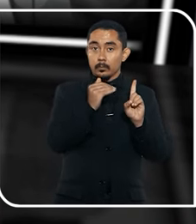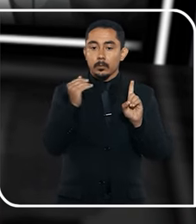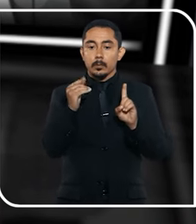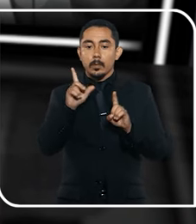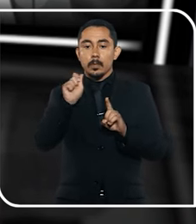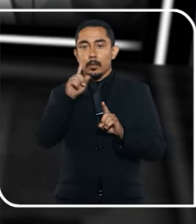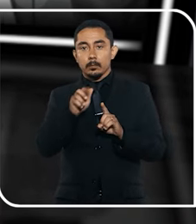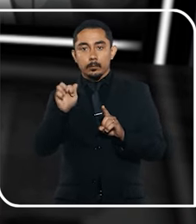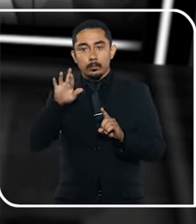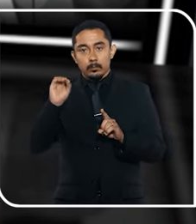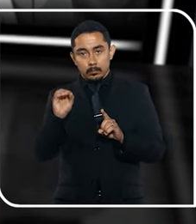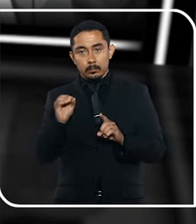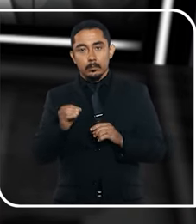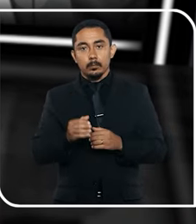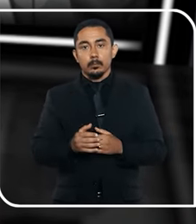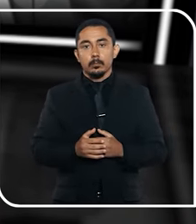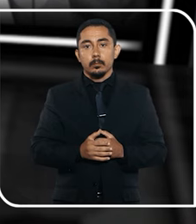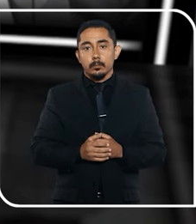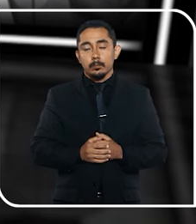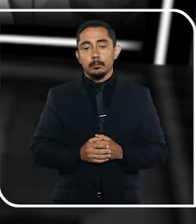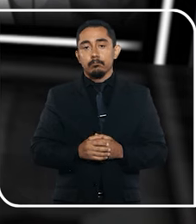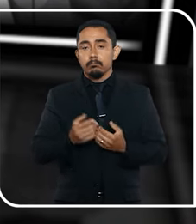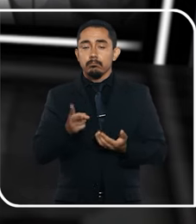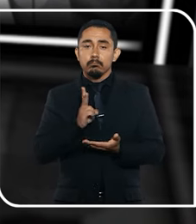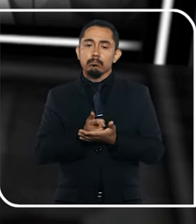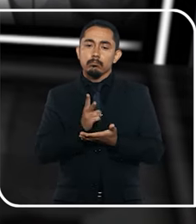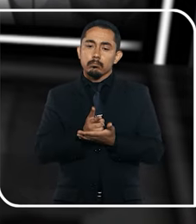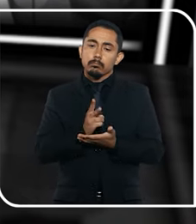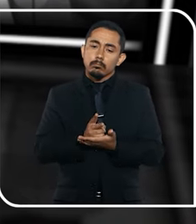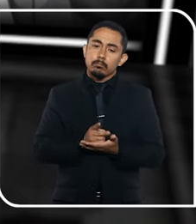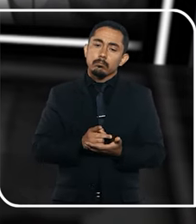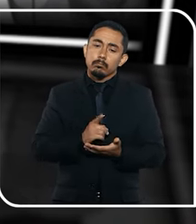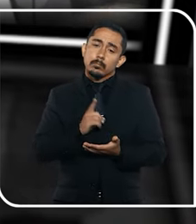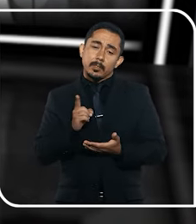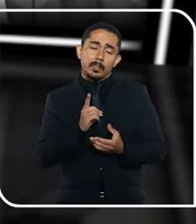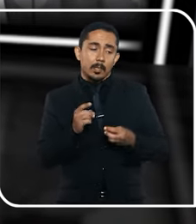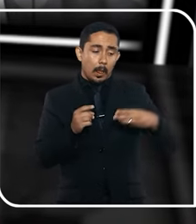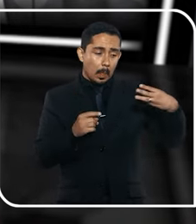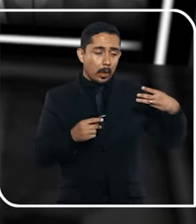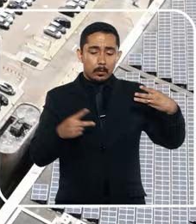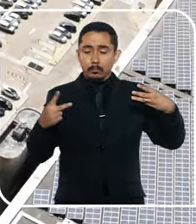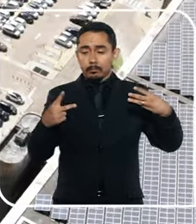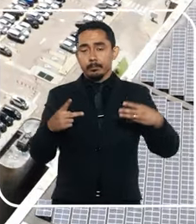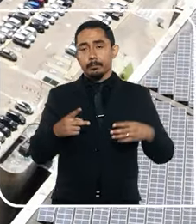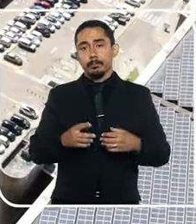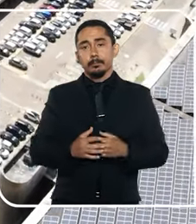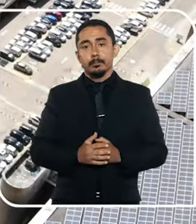desembargador Lázaro Guimarães. Aí ficou com esse 3-2.